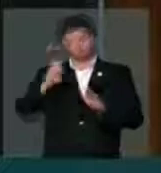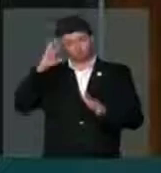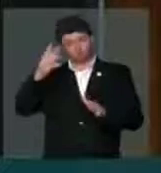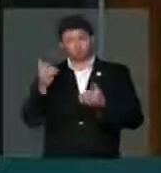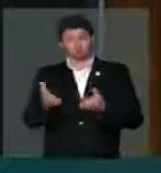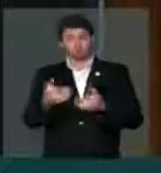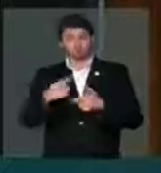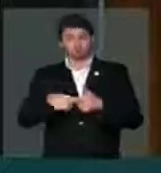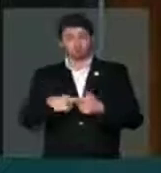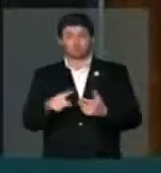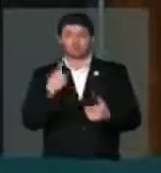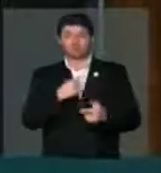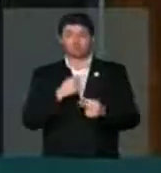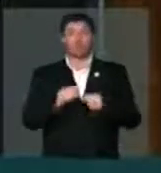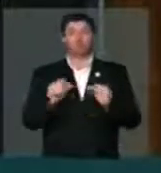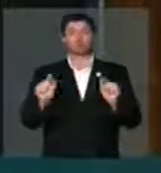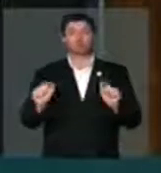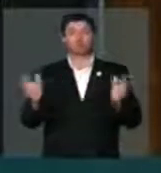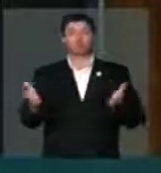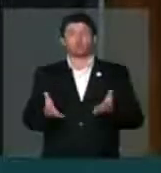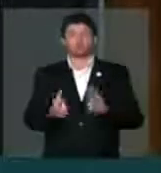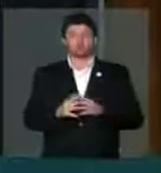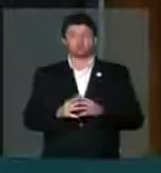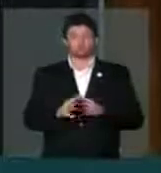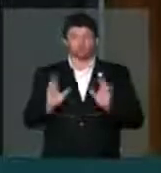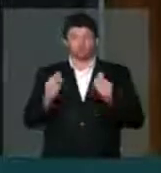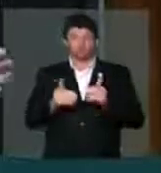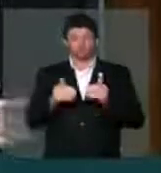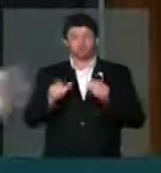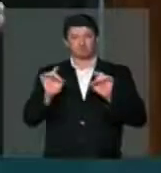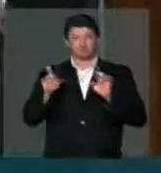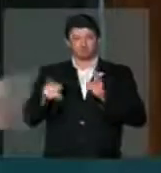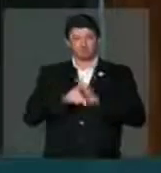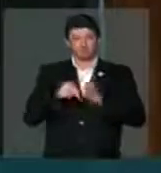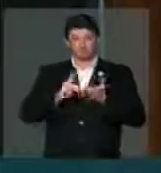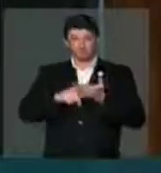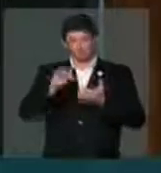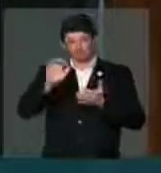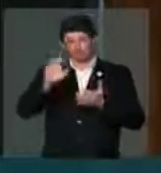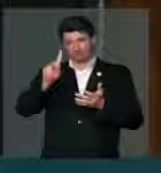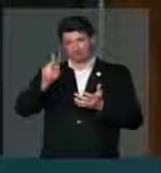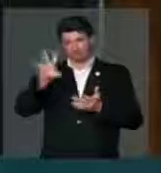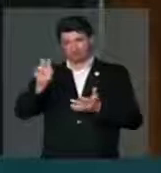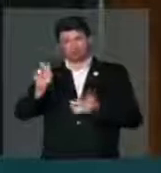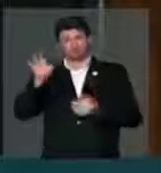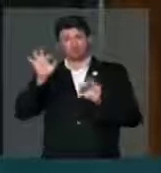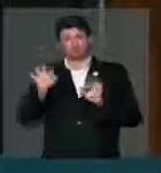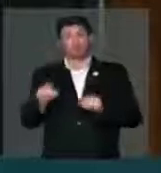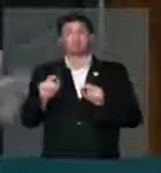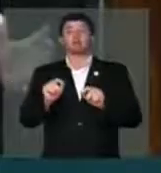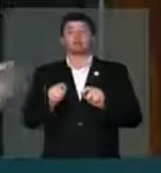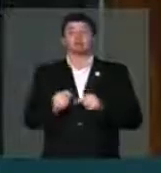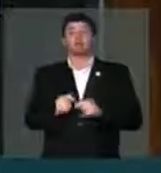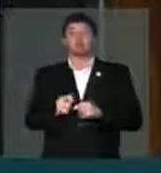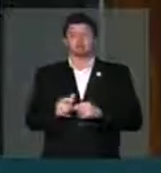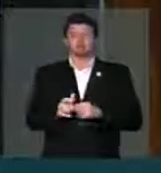problemas. E o que nós fizemos hoje na Comissão Especial do Pacto Federativo foi exatamente buscar